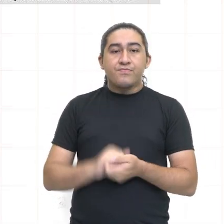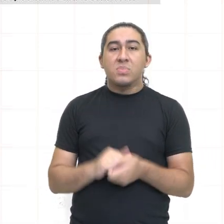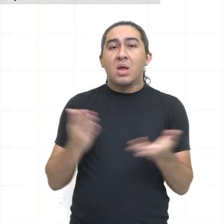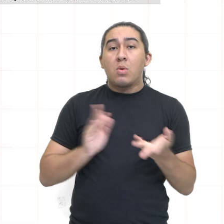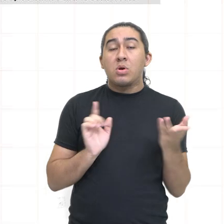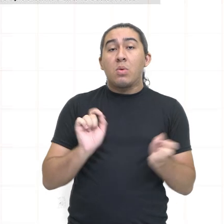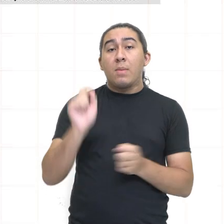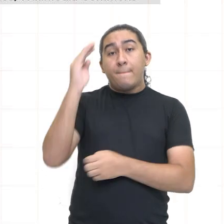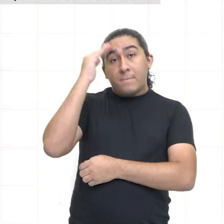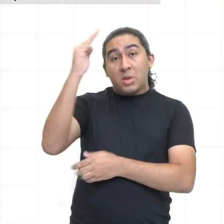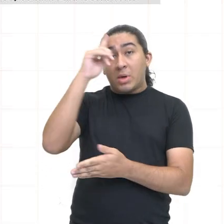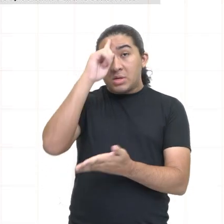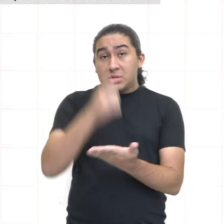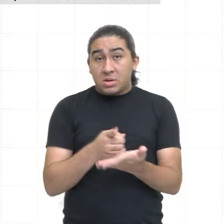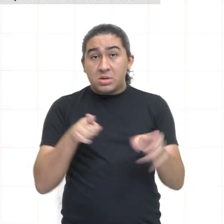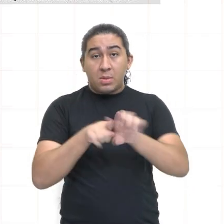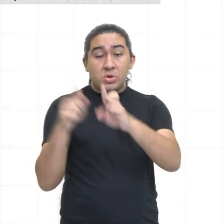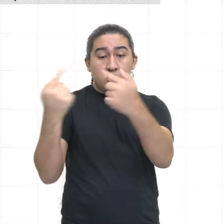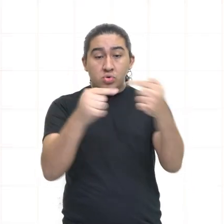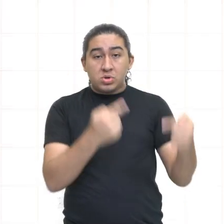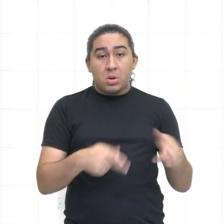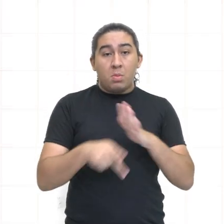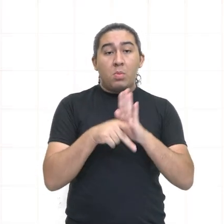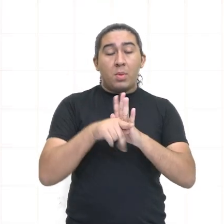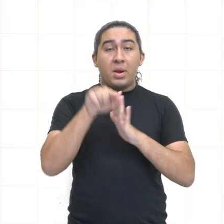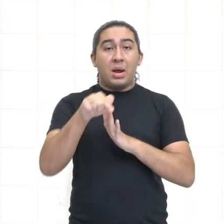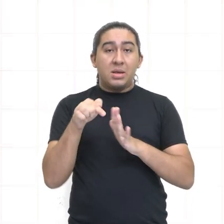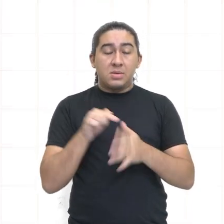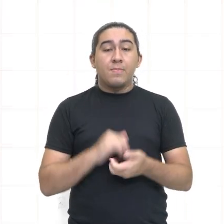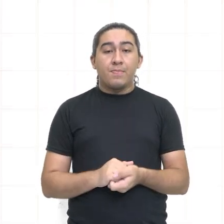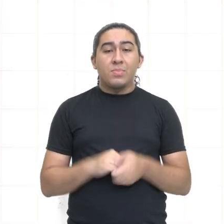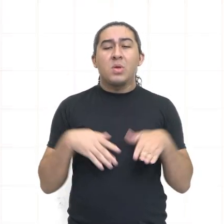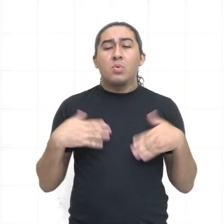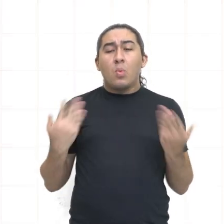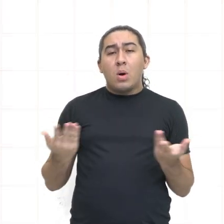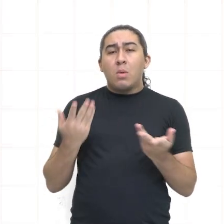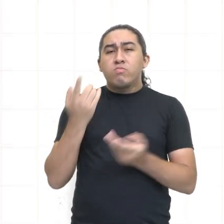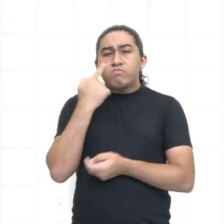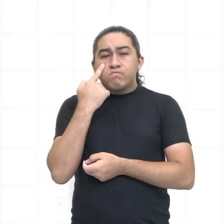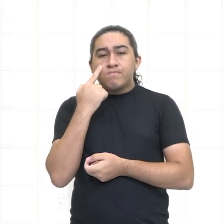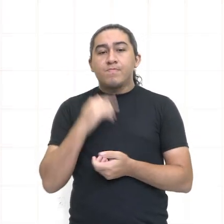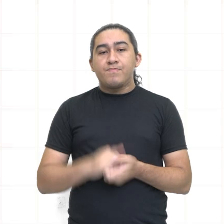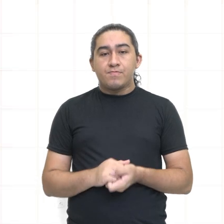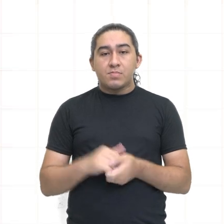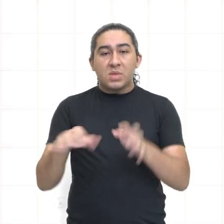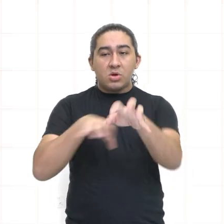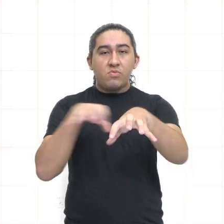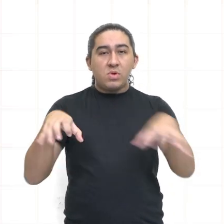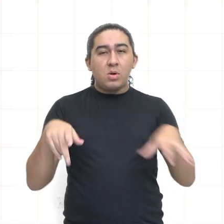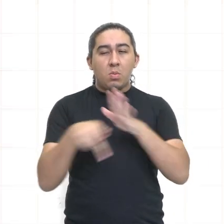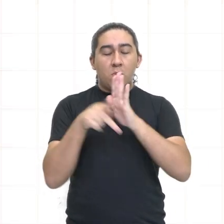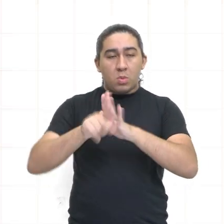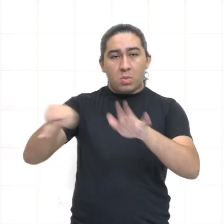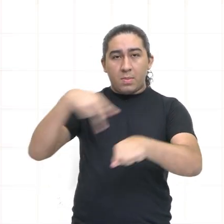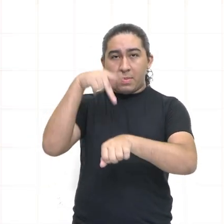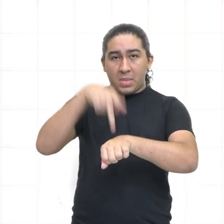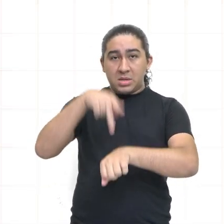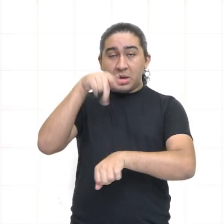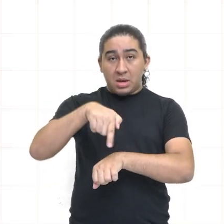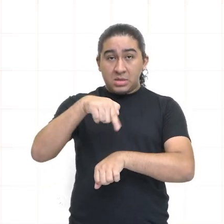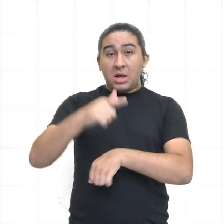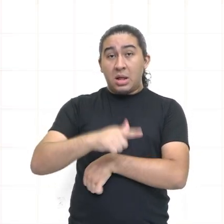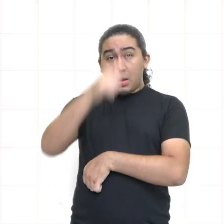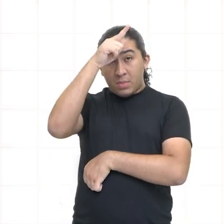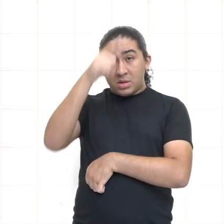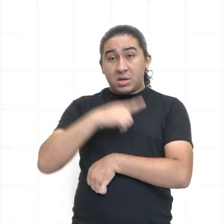as principais decisões e discussões desta conferência. Quais foram, né? divisão da Alemanha em 4 zonas